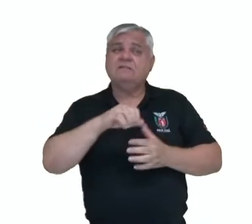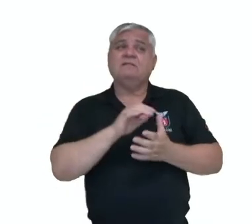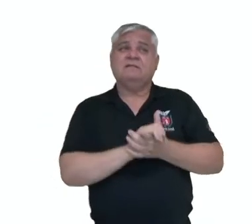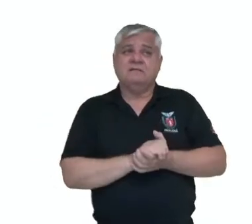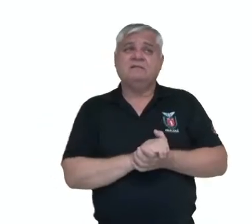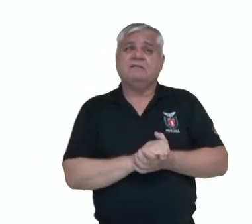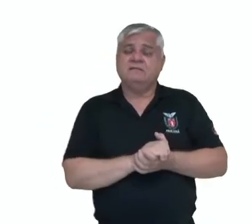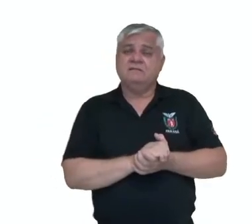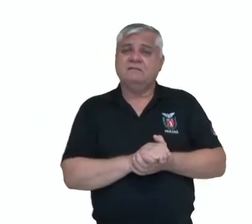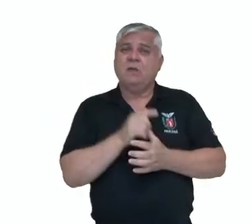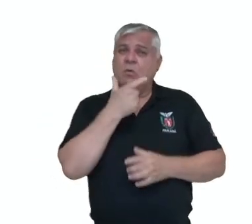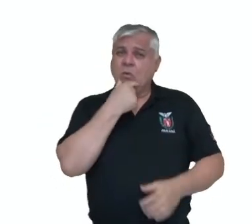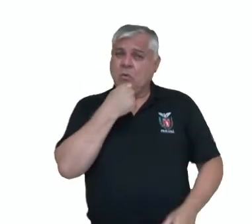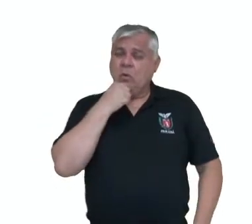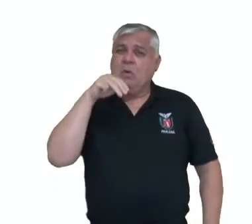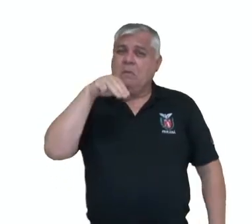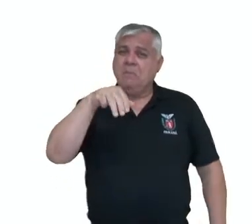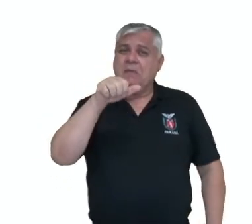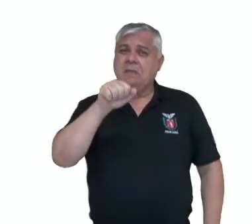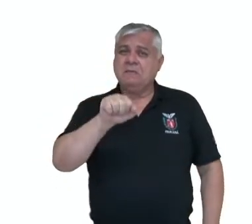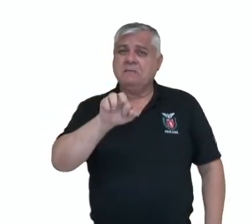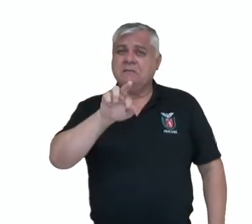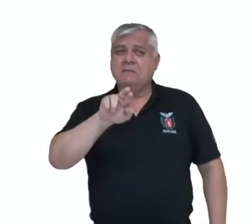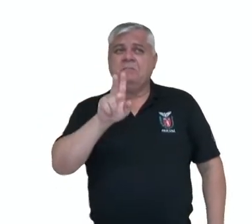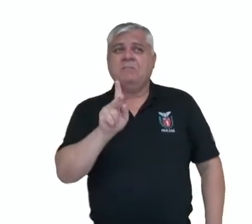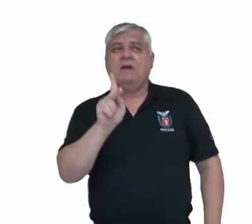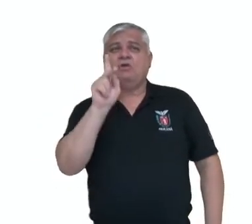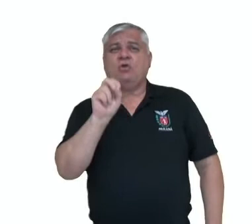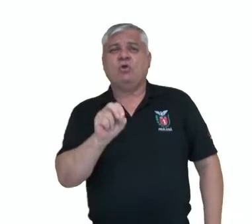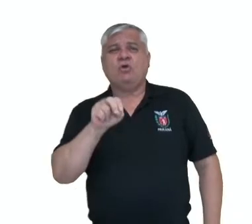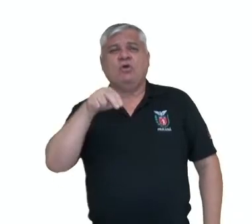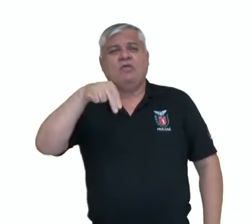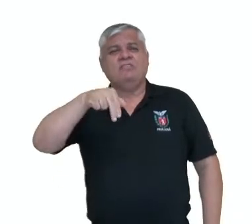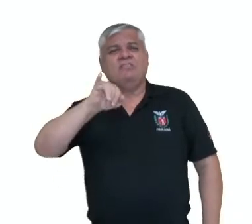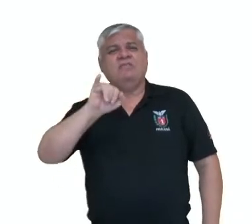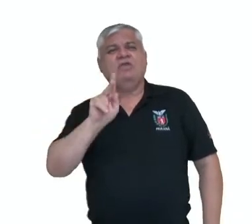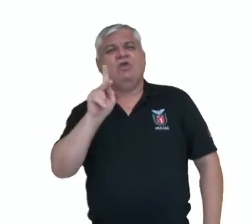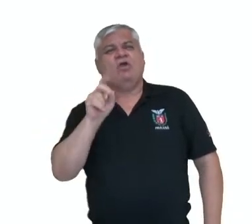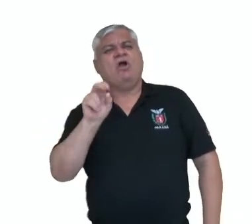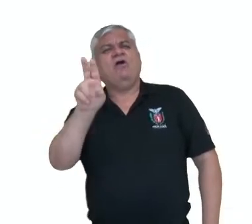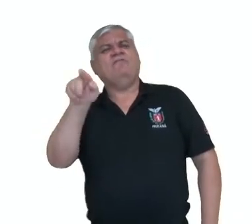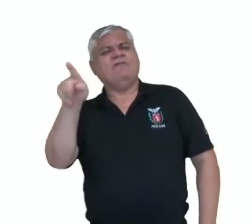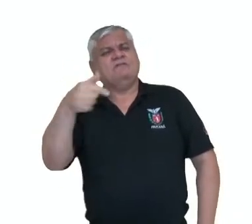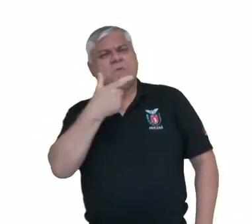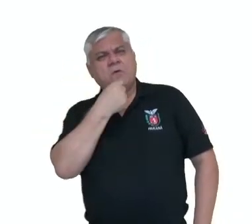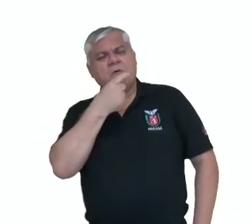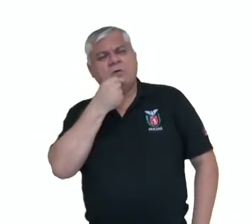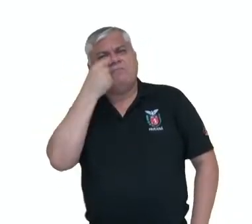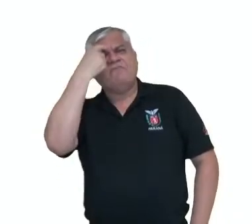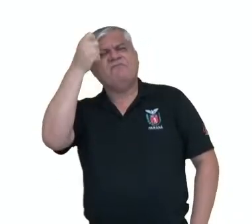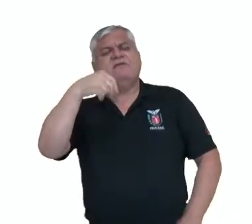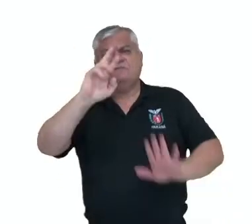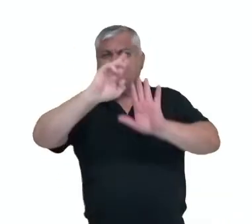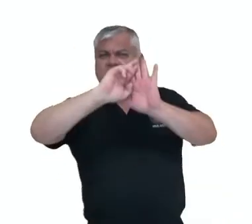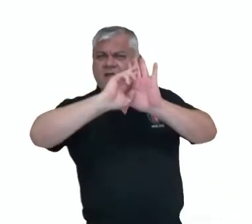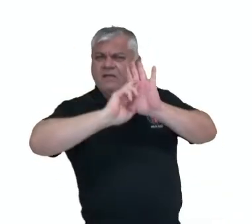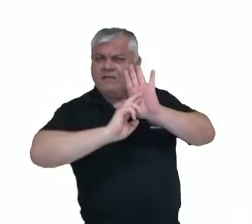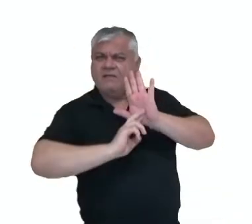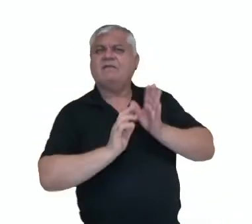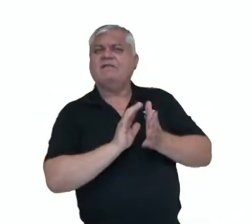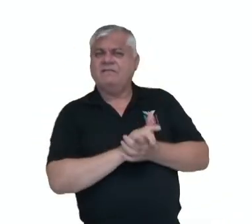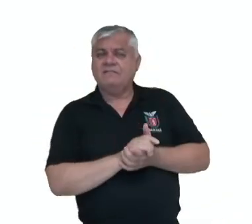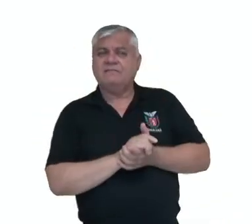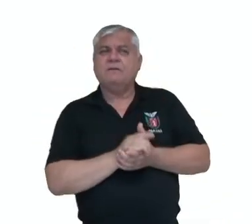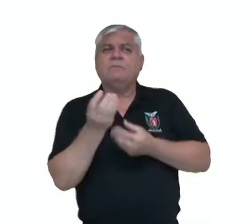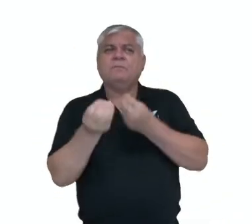é justamente nas reações químicas de adição de haletos de hidrogênio. O que quer dizer esta regra, professor? Quer